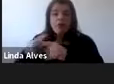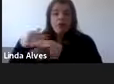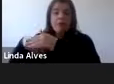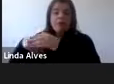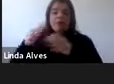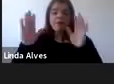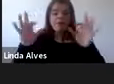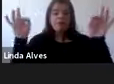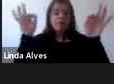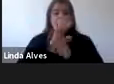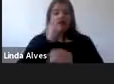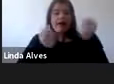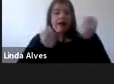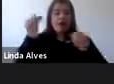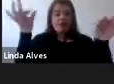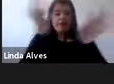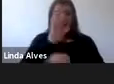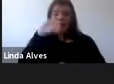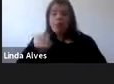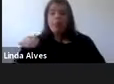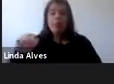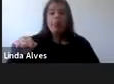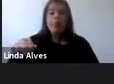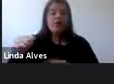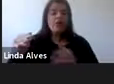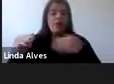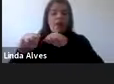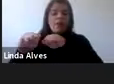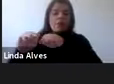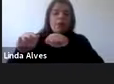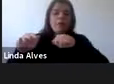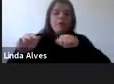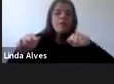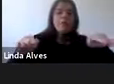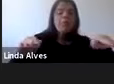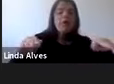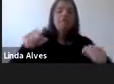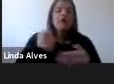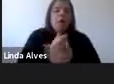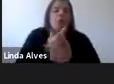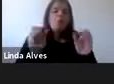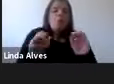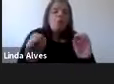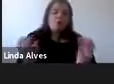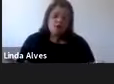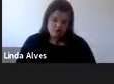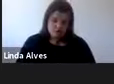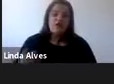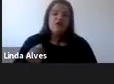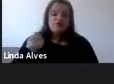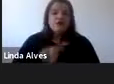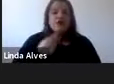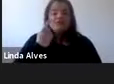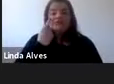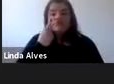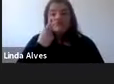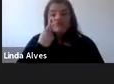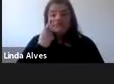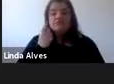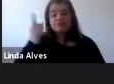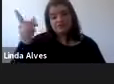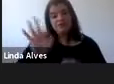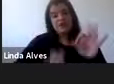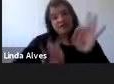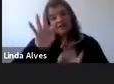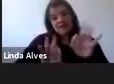isso. Então, as empresas vão produzir aquilo que tem demanda para o mercado consumir. Nós acompanhamos agora há pouco tempo a discussão da reestruturação da Renault.